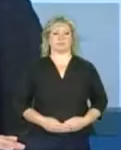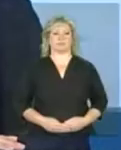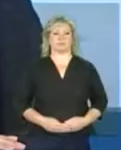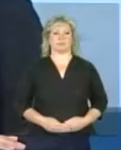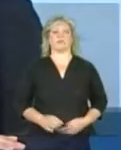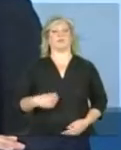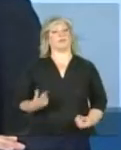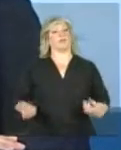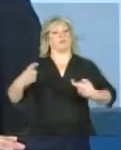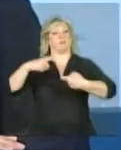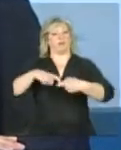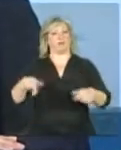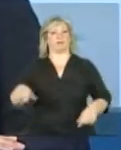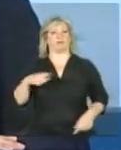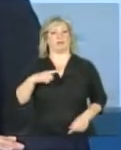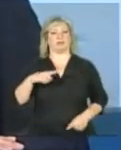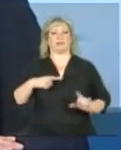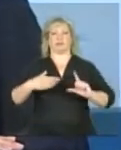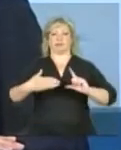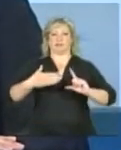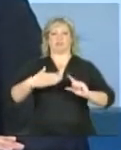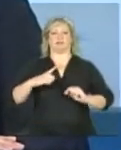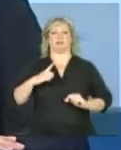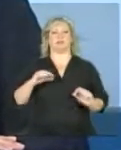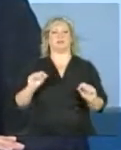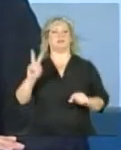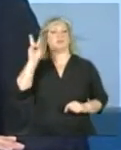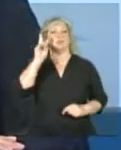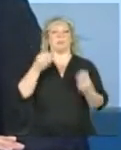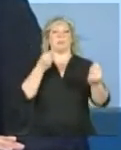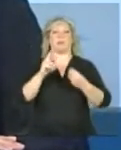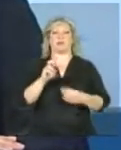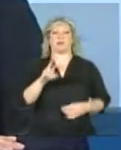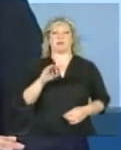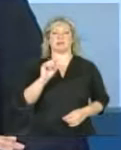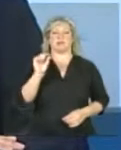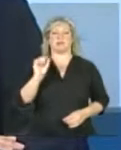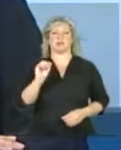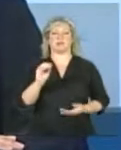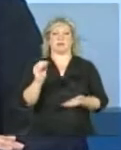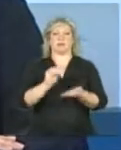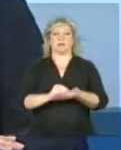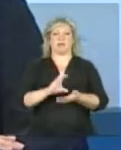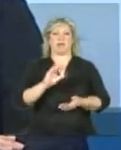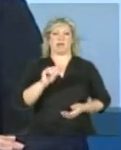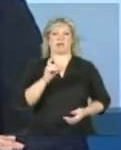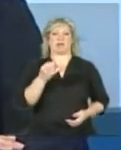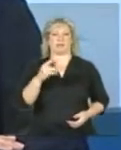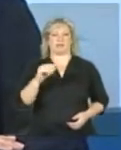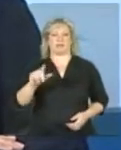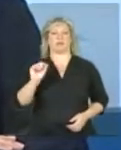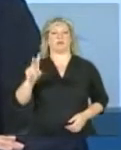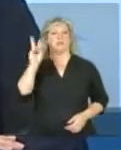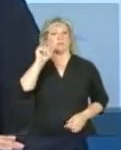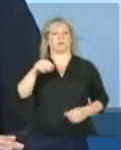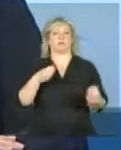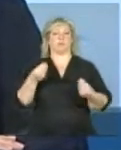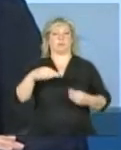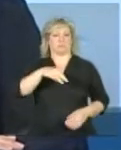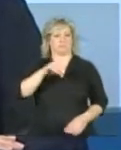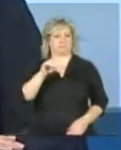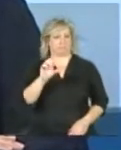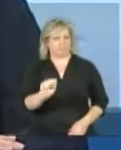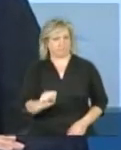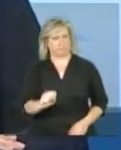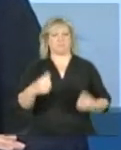estamos de volta com a teleconferência sobre a revisão cadastral e auditorias do programa Bolsa Família do Ministério do Desenvolvimento Social